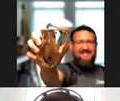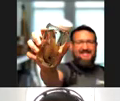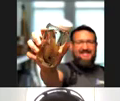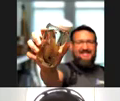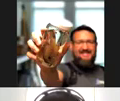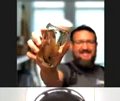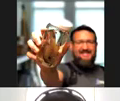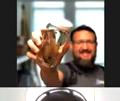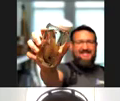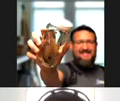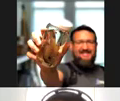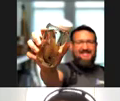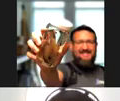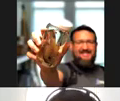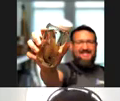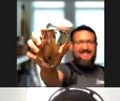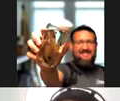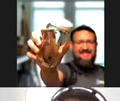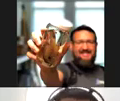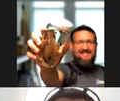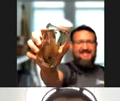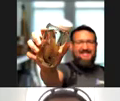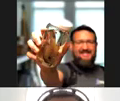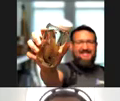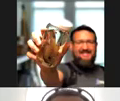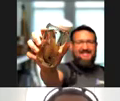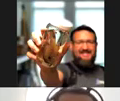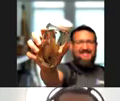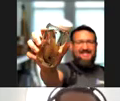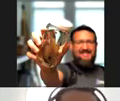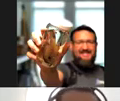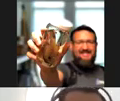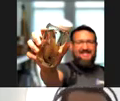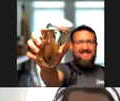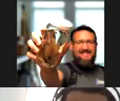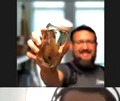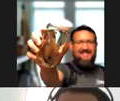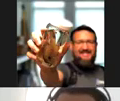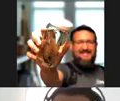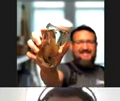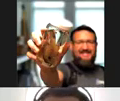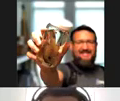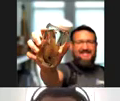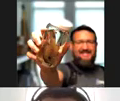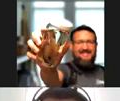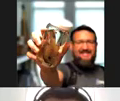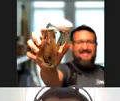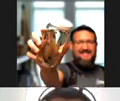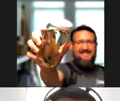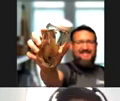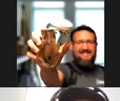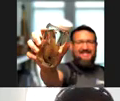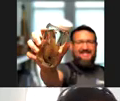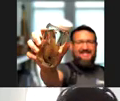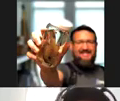utilizadas na ecologia, né, principalmente. Mas a popularização delas mesmo veio com esse cara, que eu imagino que quase